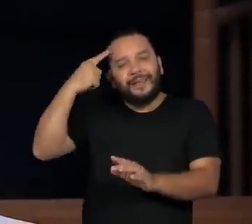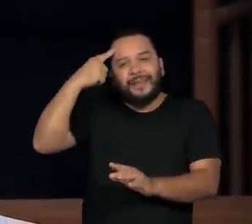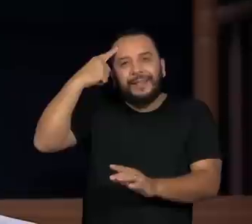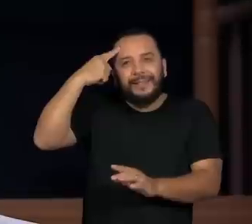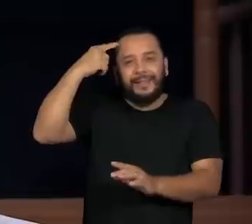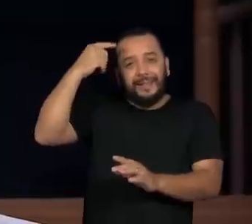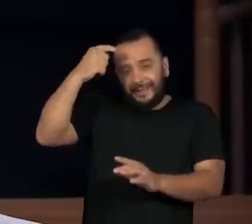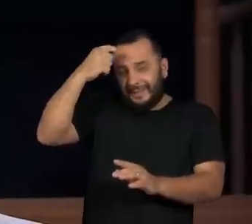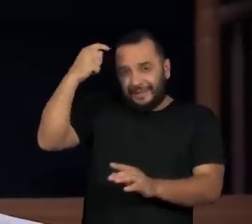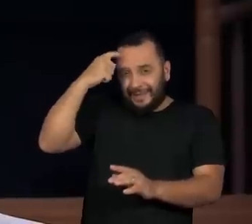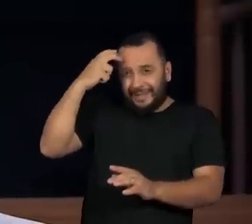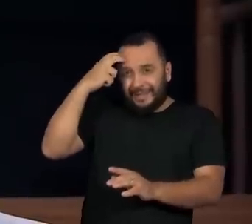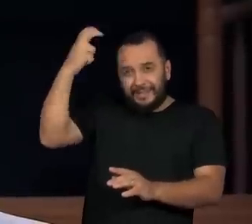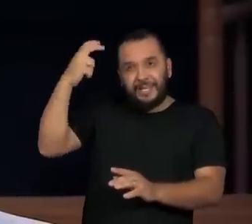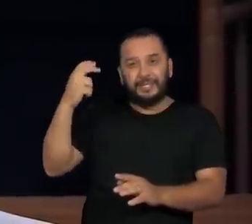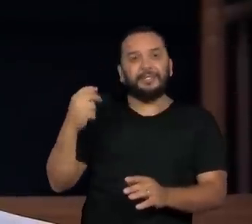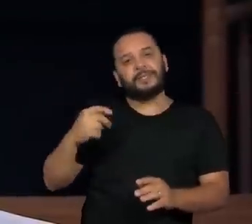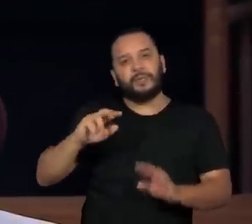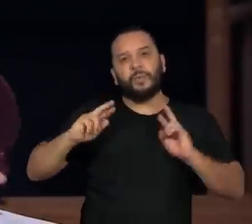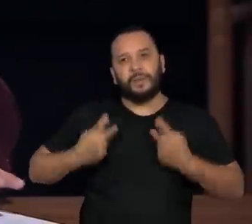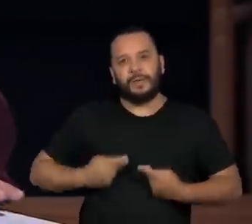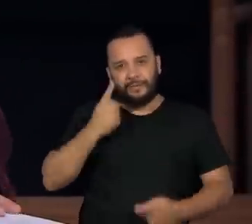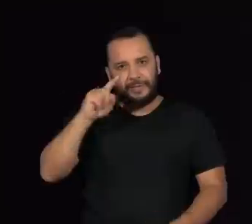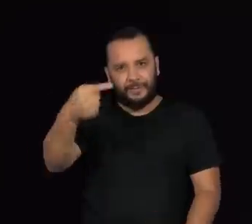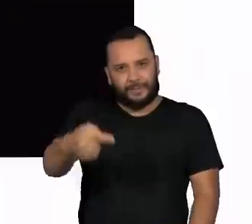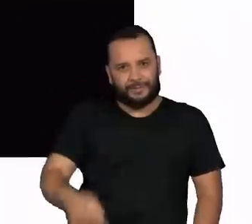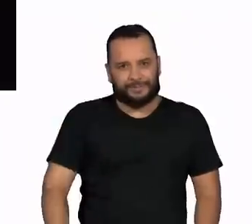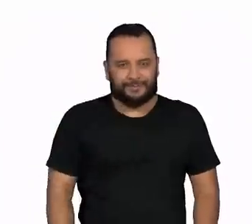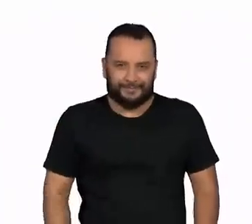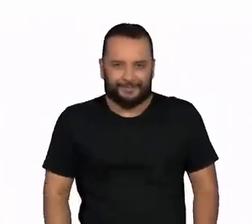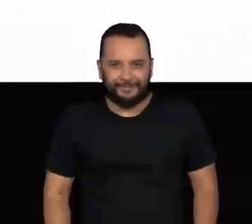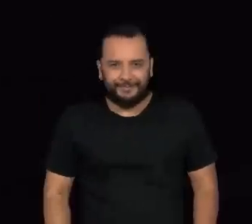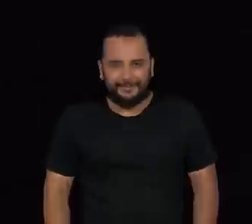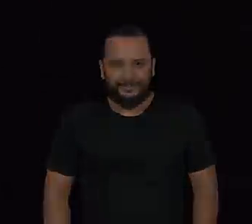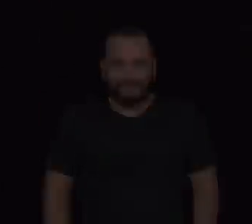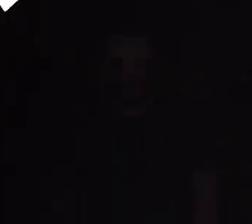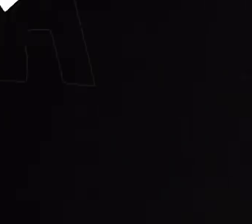desta figura até mais